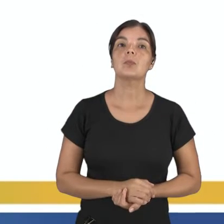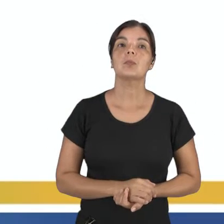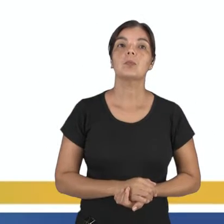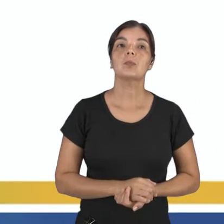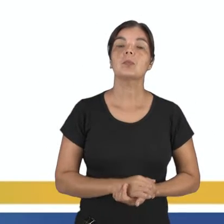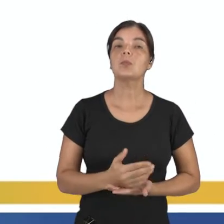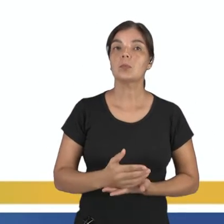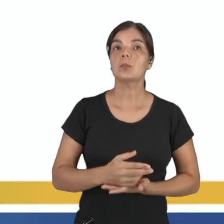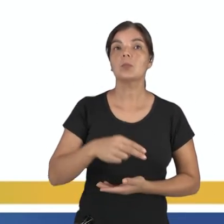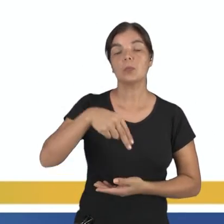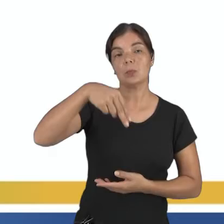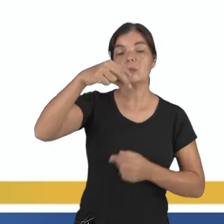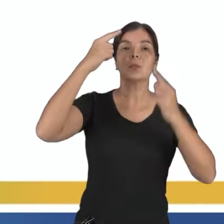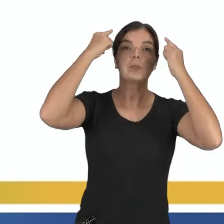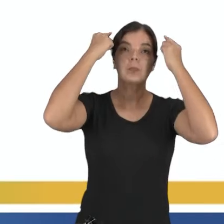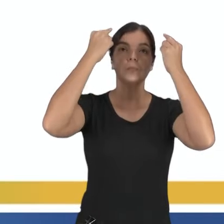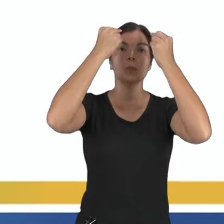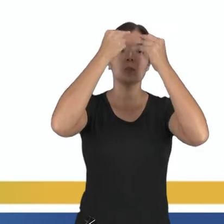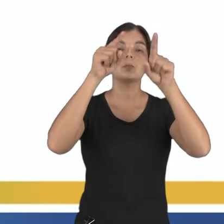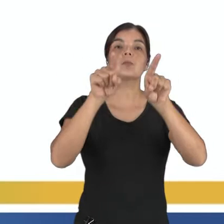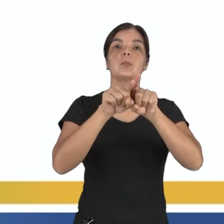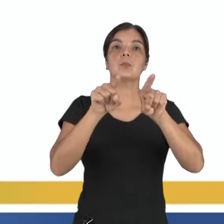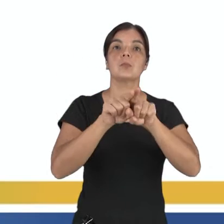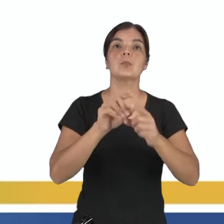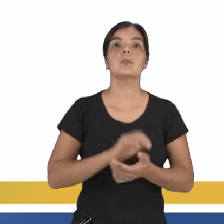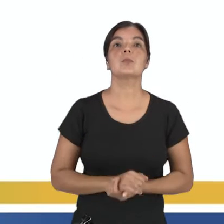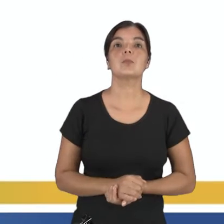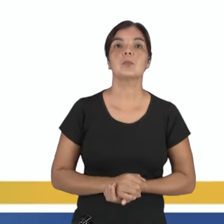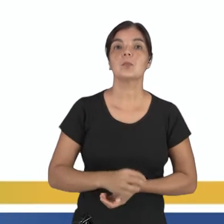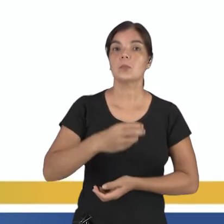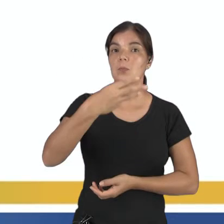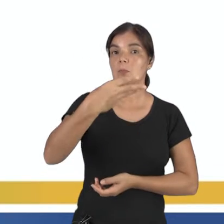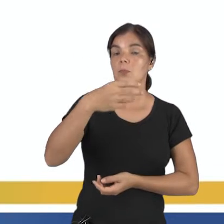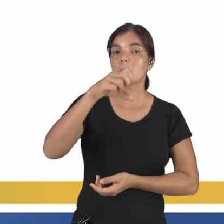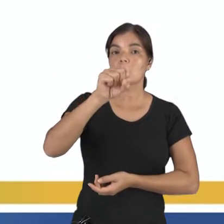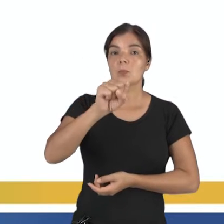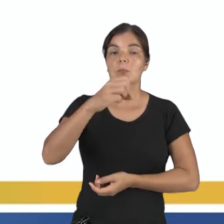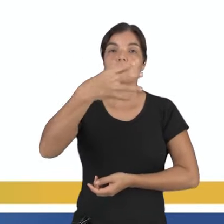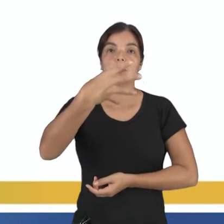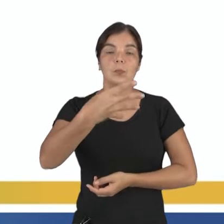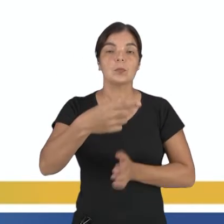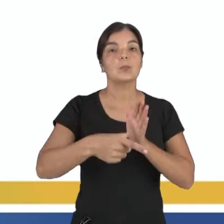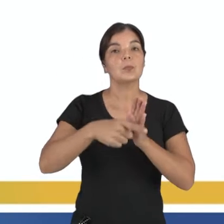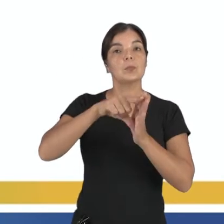forma, norte da Grécia, em